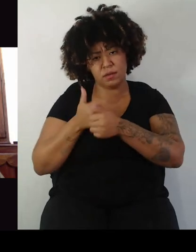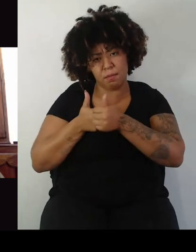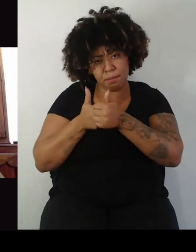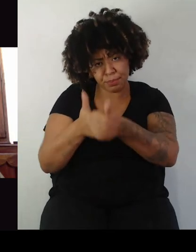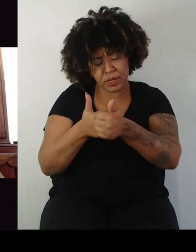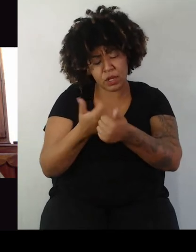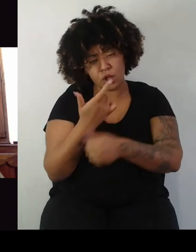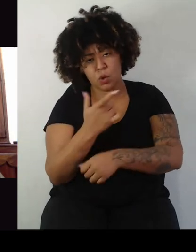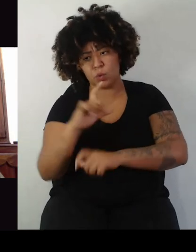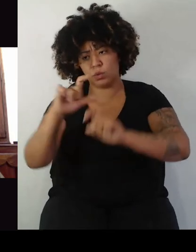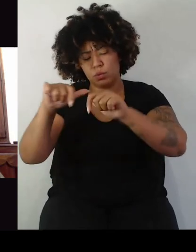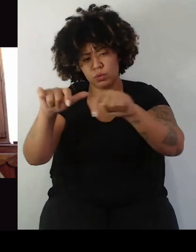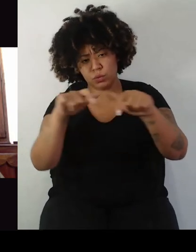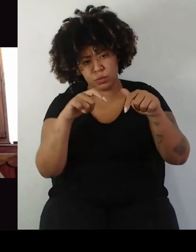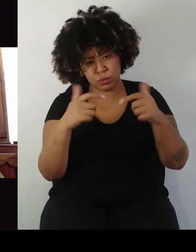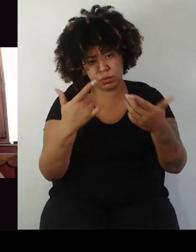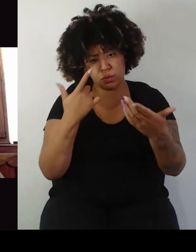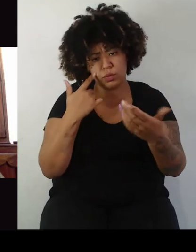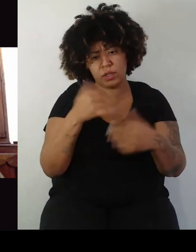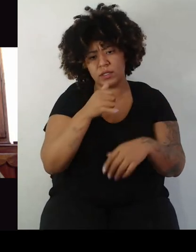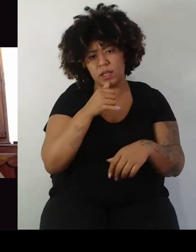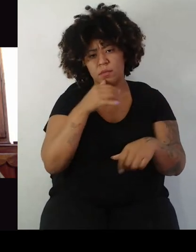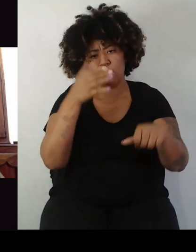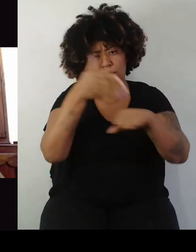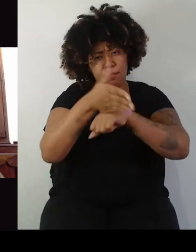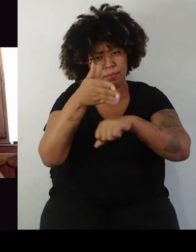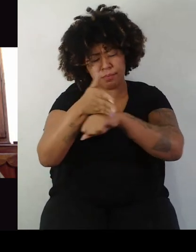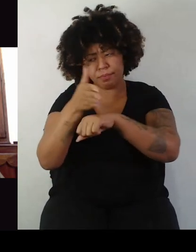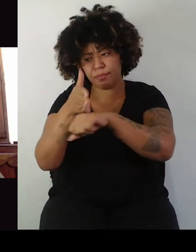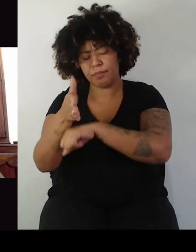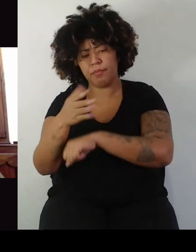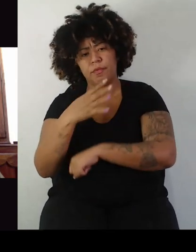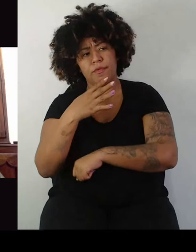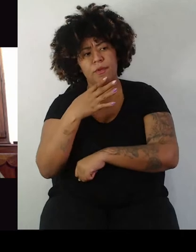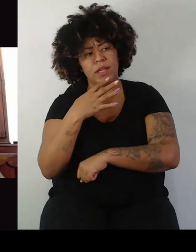digo revisitou esses trabalhos depois